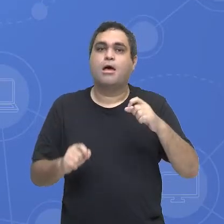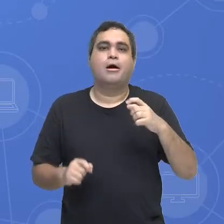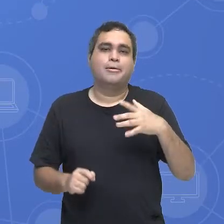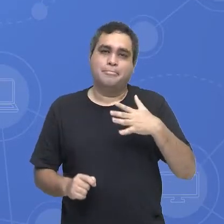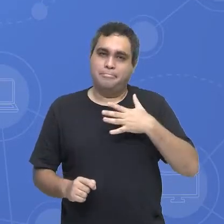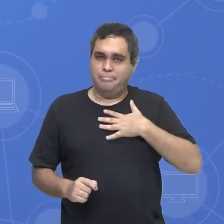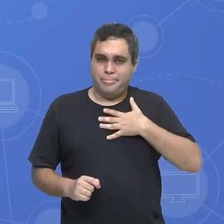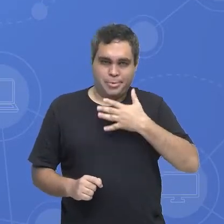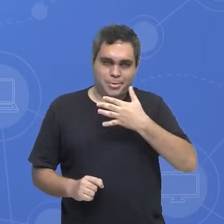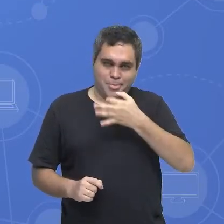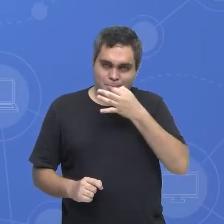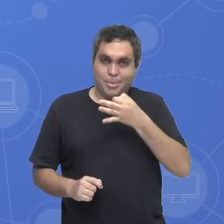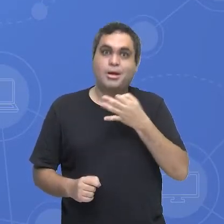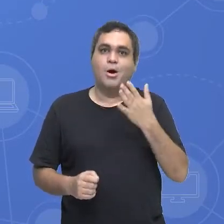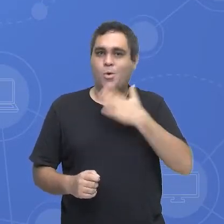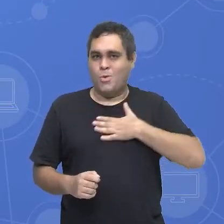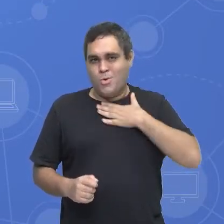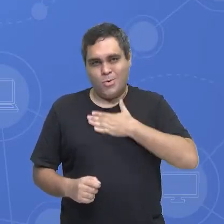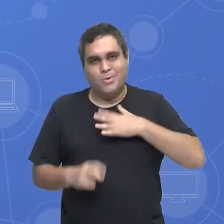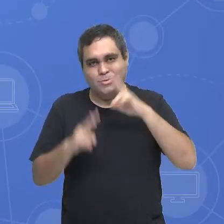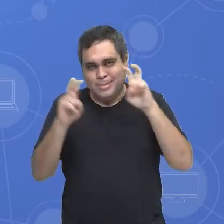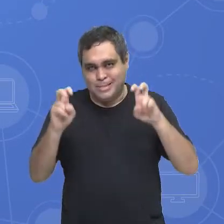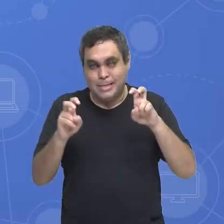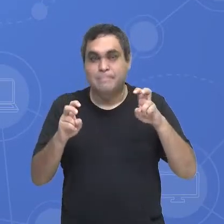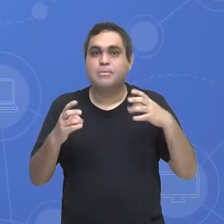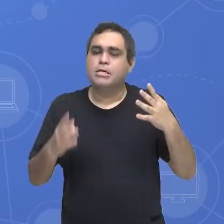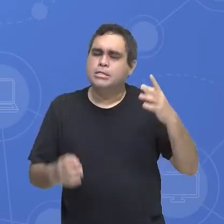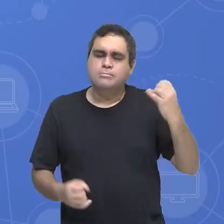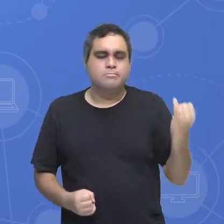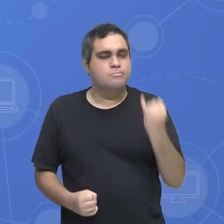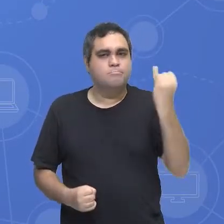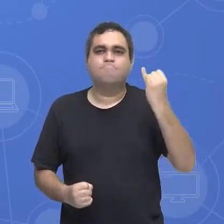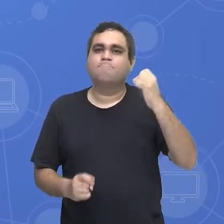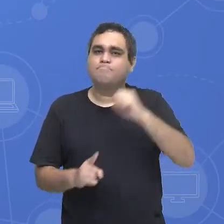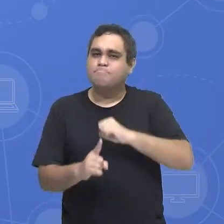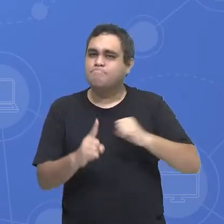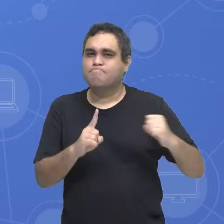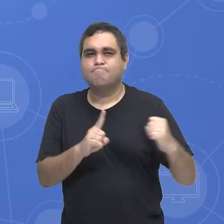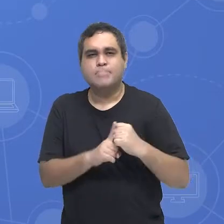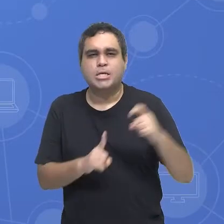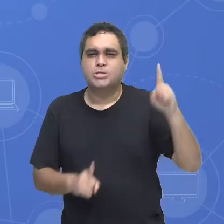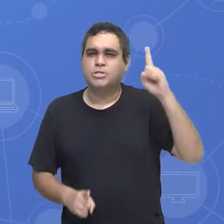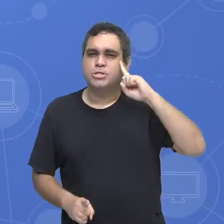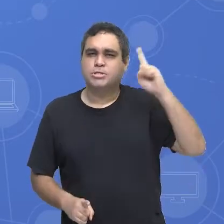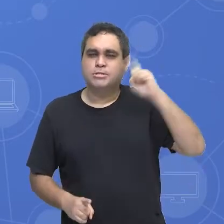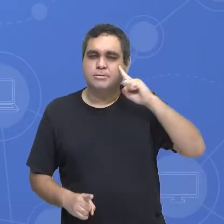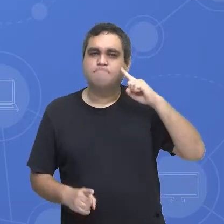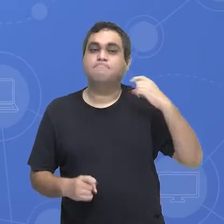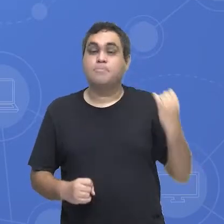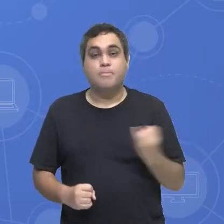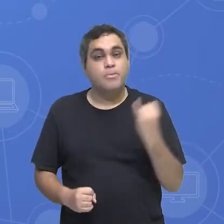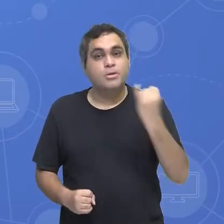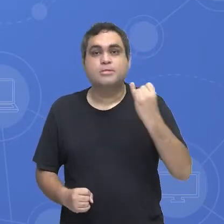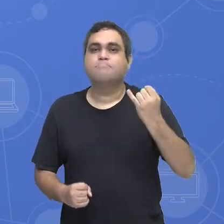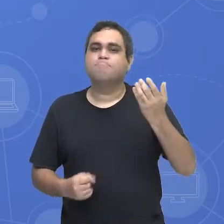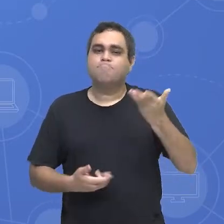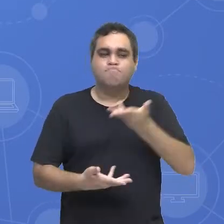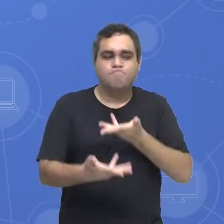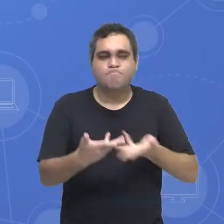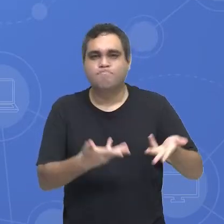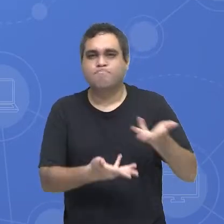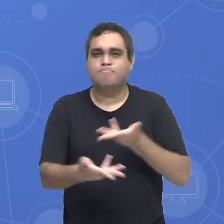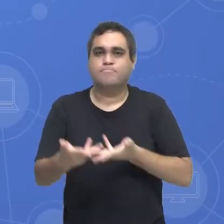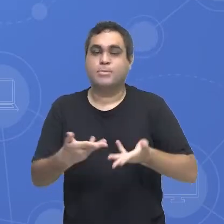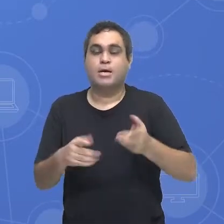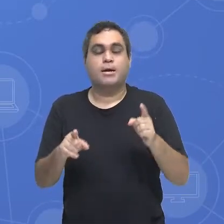gosto muito e é muito importante para o nosso dia a dia dentro da sociedade, que é muito importante para a nossa convivência